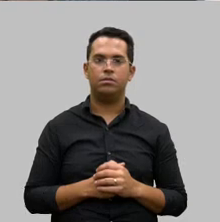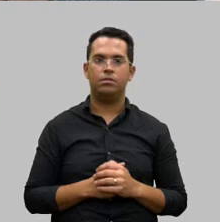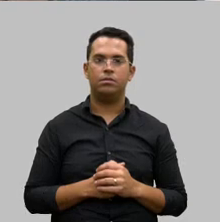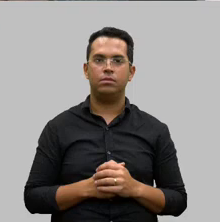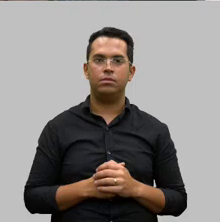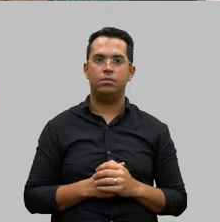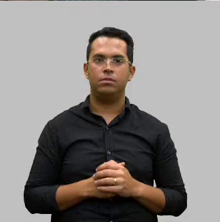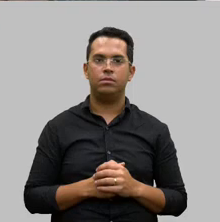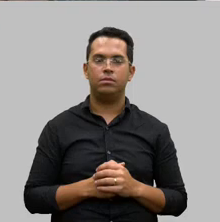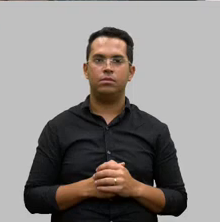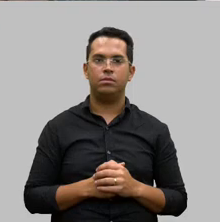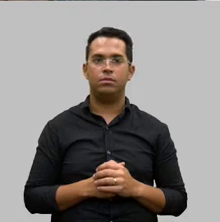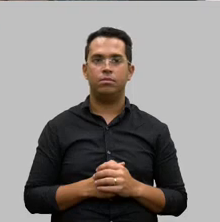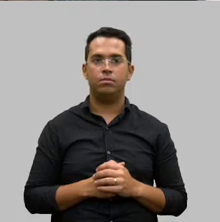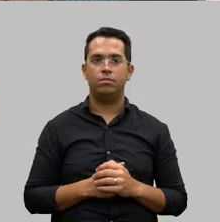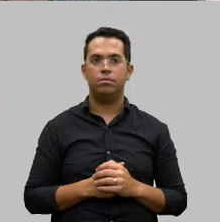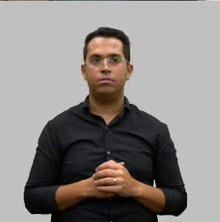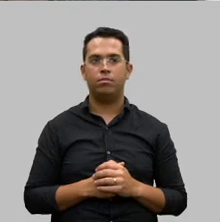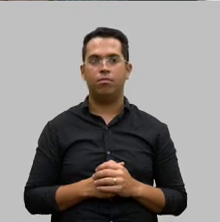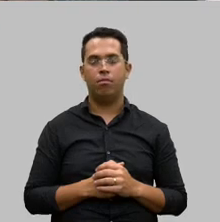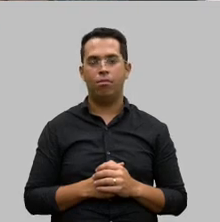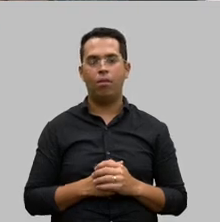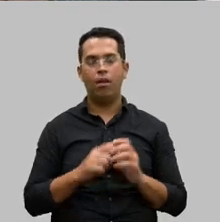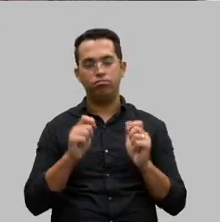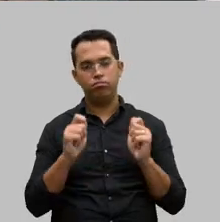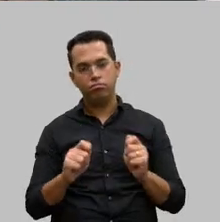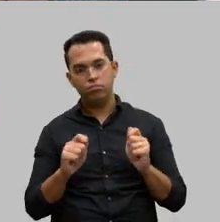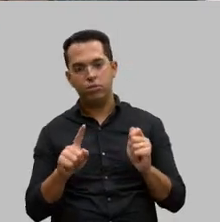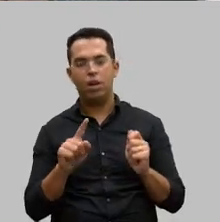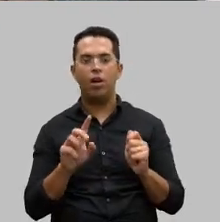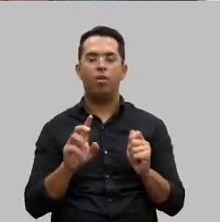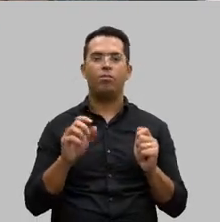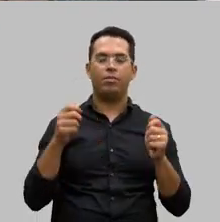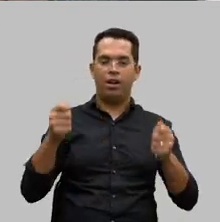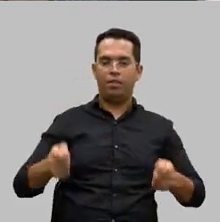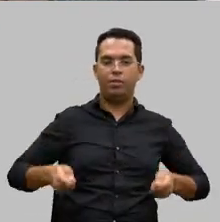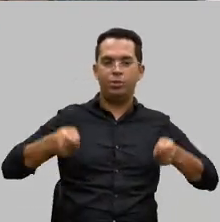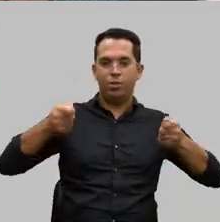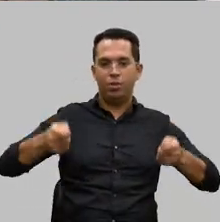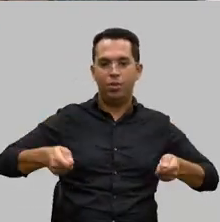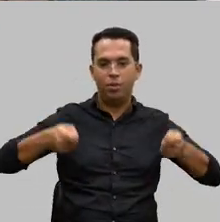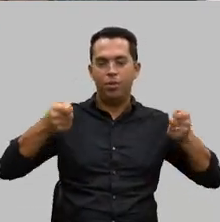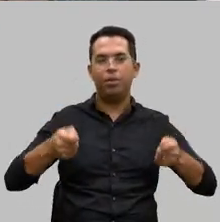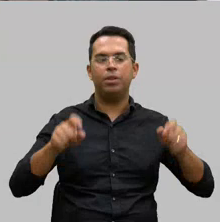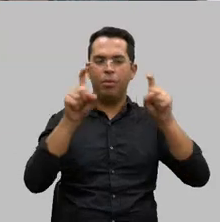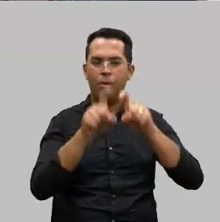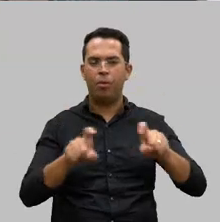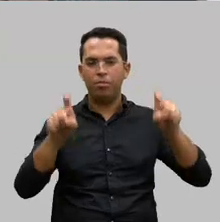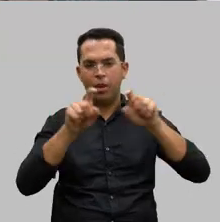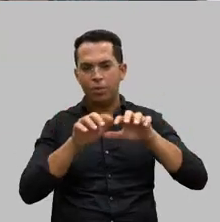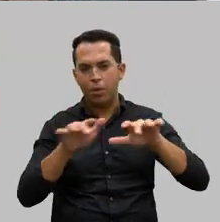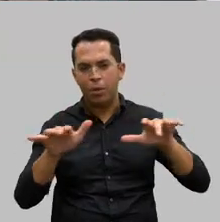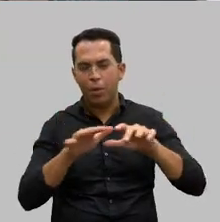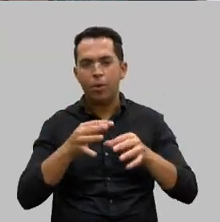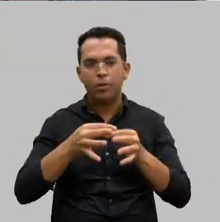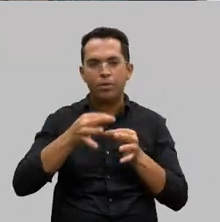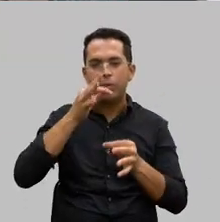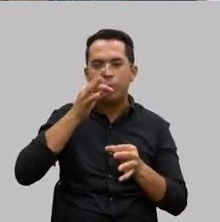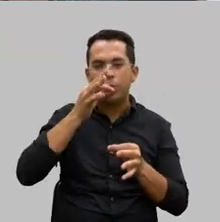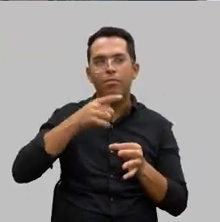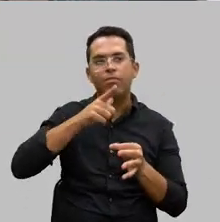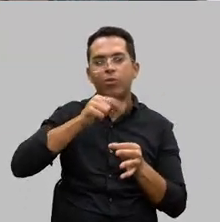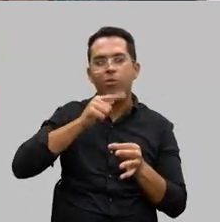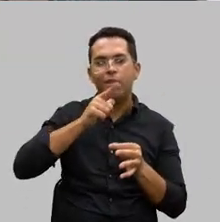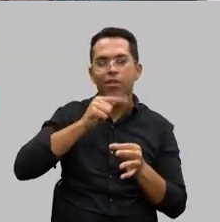águaé podendo ser né como cadeira de rodas muletas e até mesmo um canudinho para beber água e